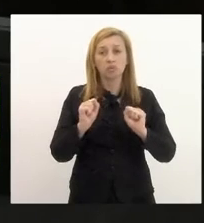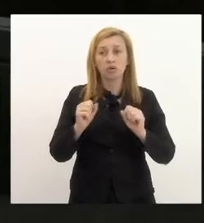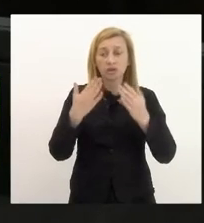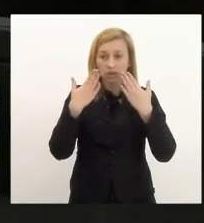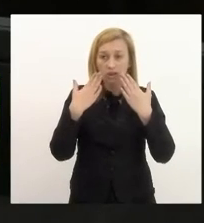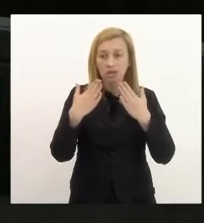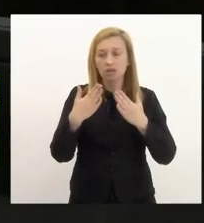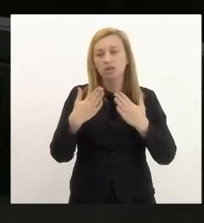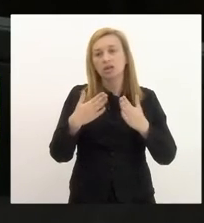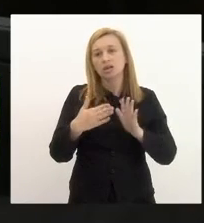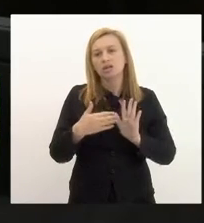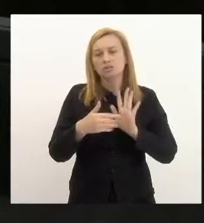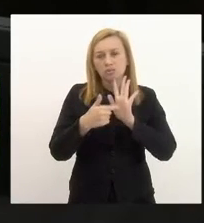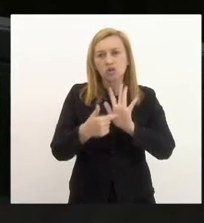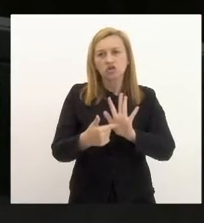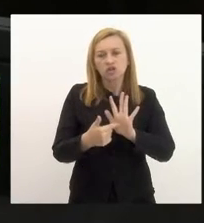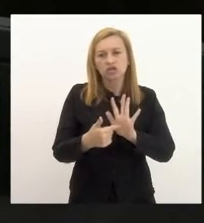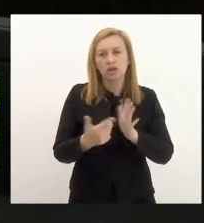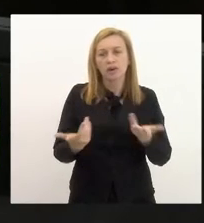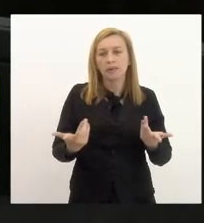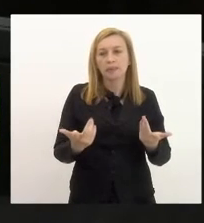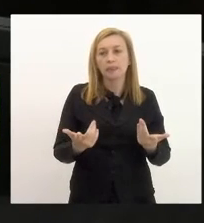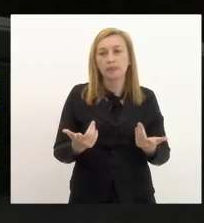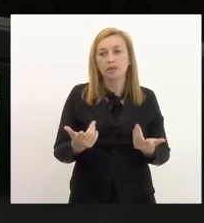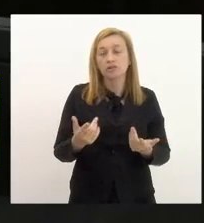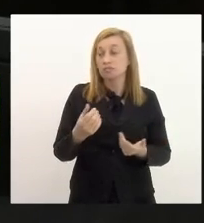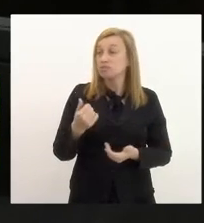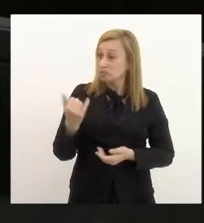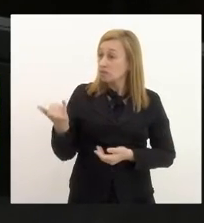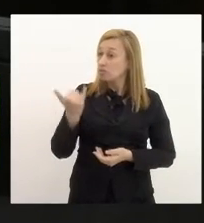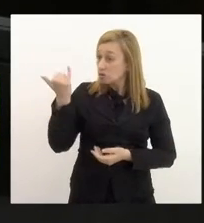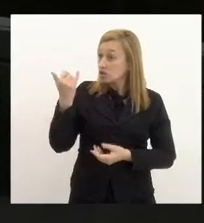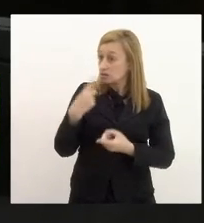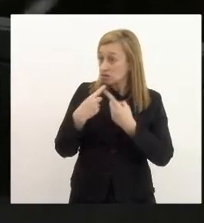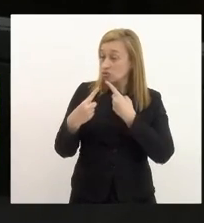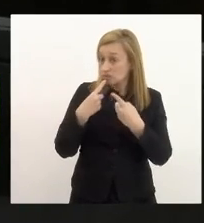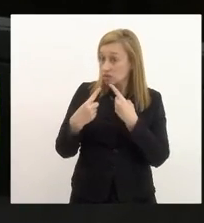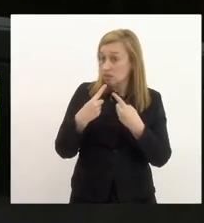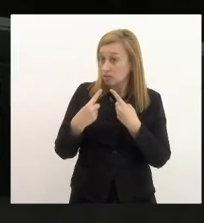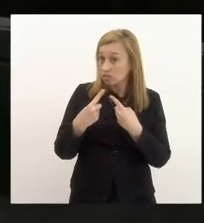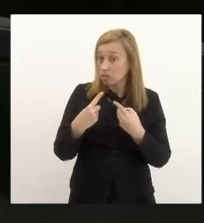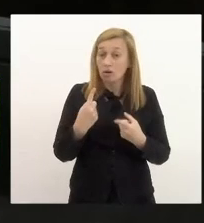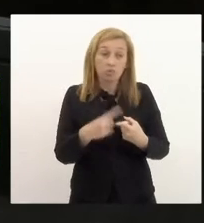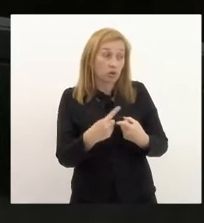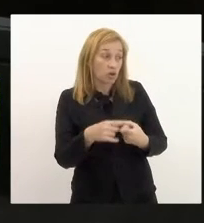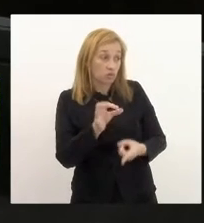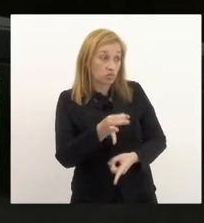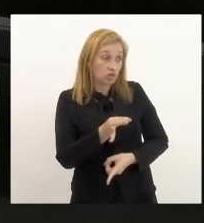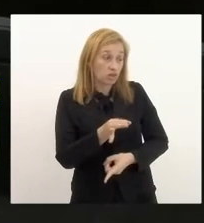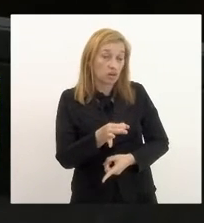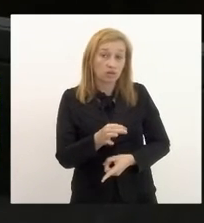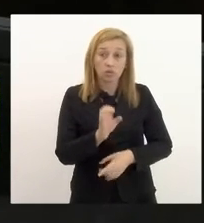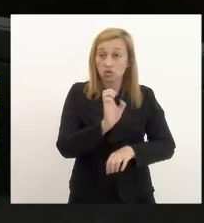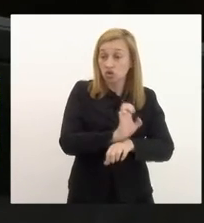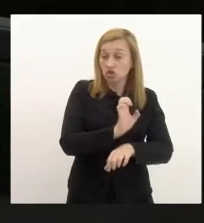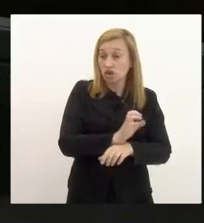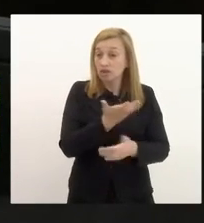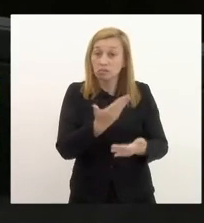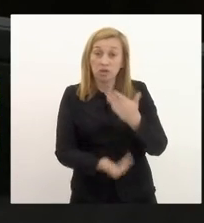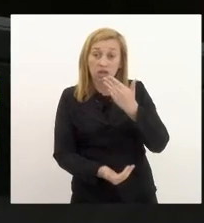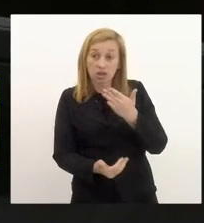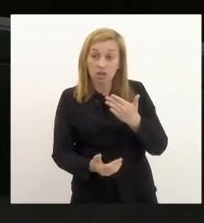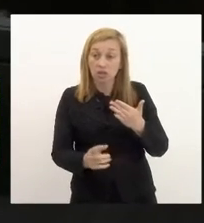que transcende um pouco ao que nós temos aqui mas eu acho que ela é Vale da discussão porque a Rigor o que o estado